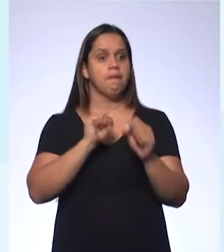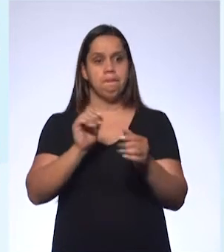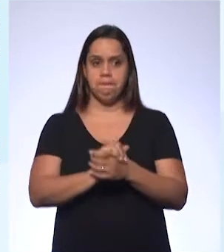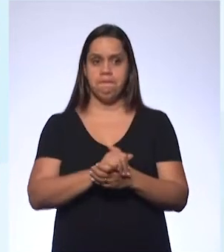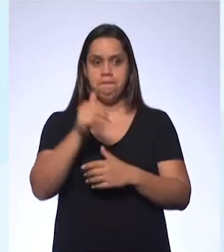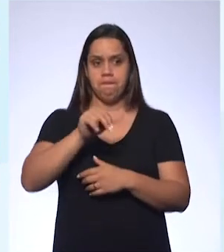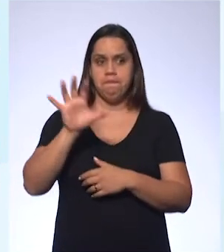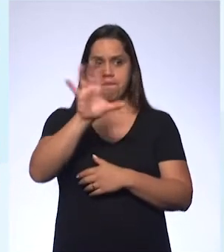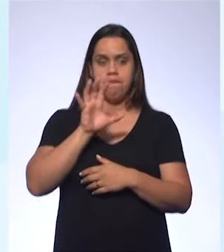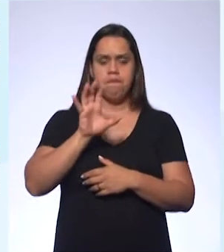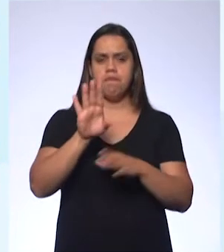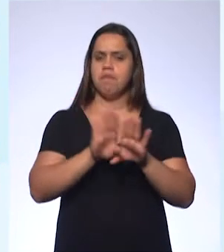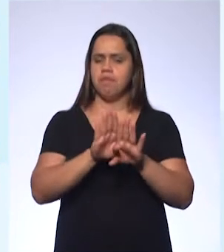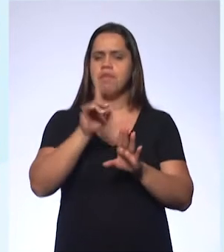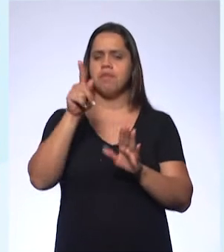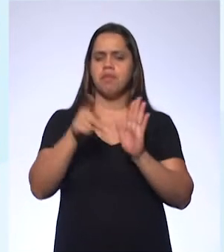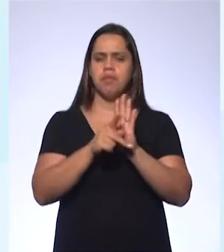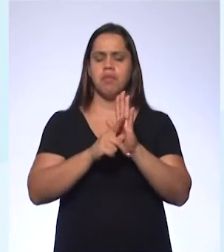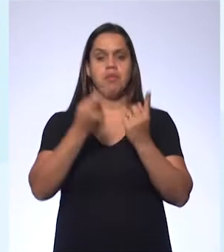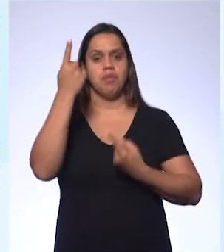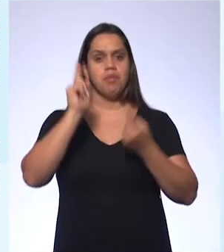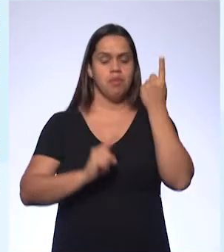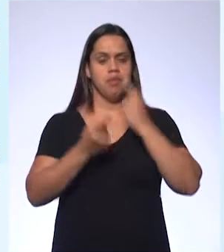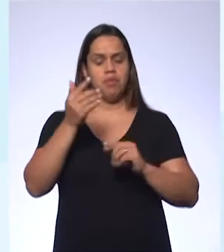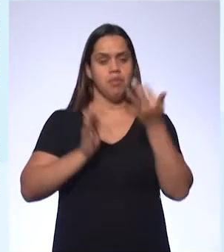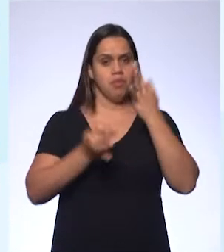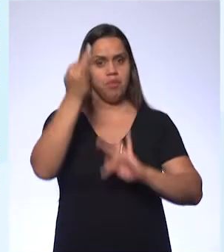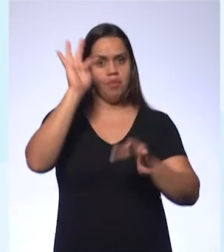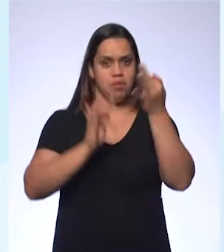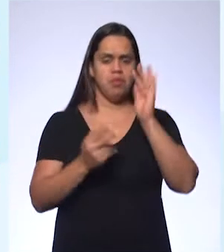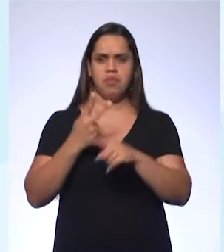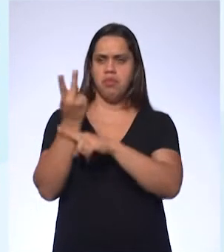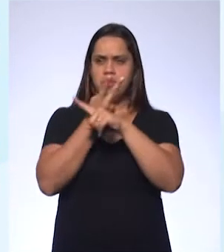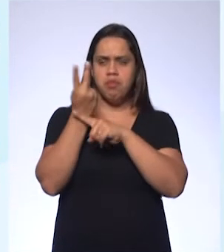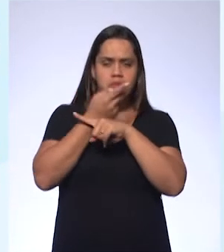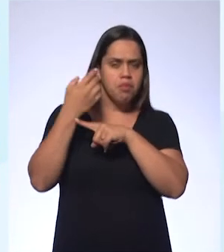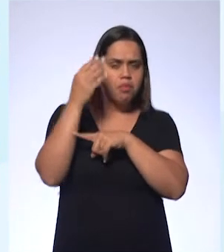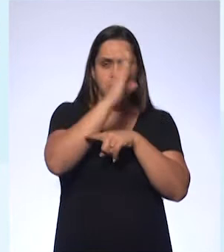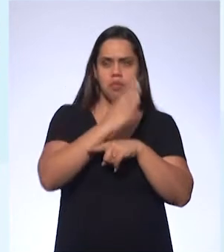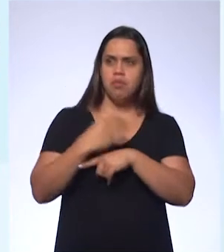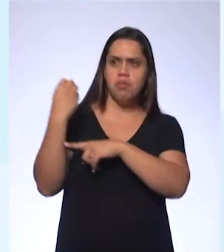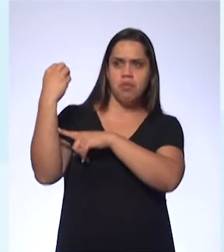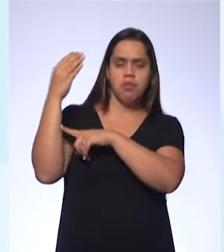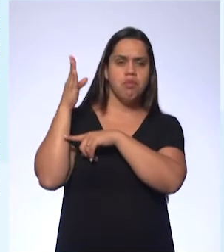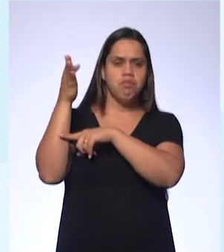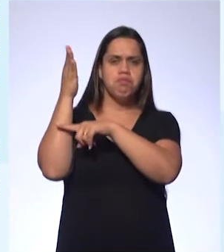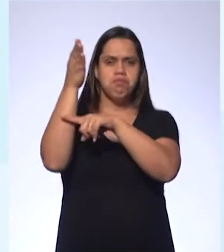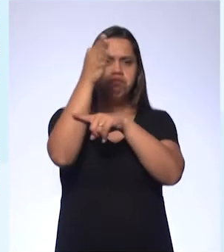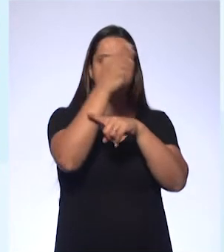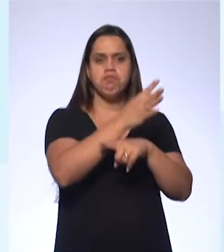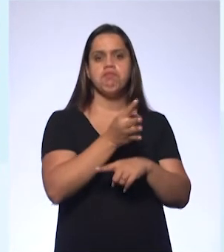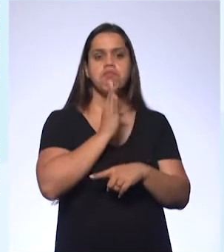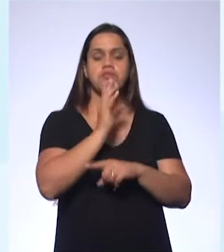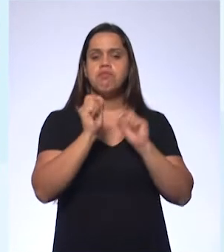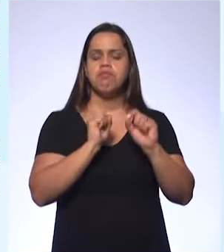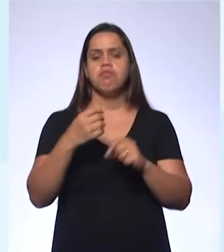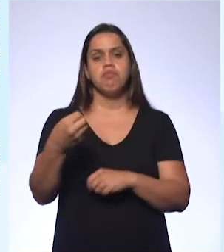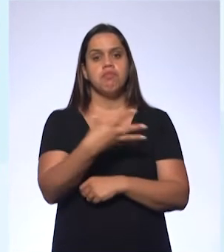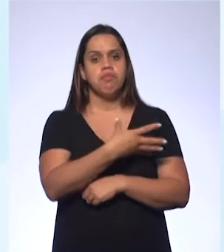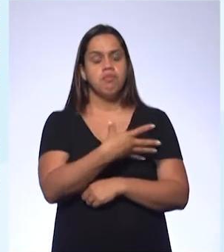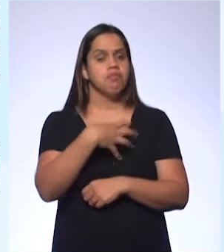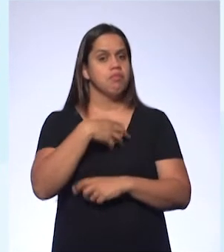foi um grande folclorista, o Mário de Andrade. Ele viajou por todo o Brasil pesquisando, né, tentando conhecer aí novas formas de